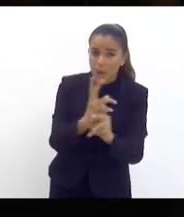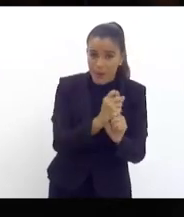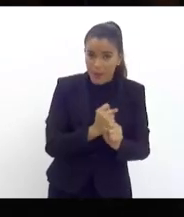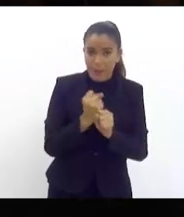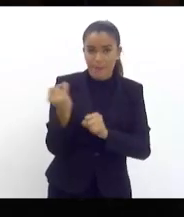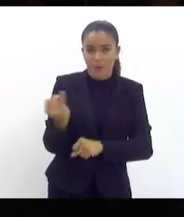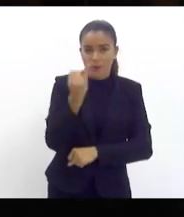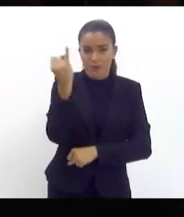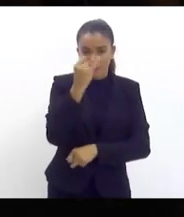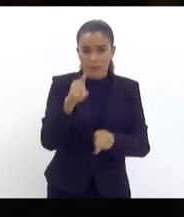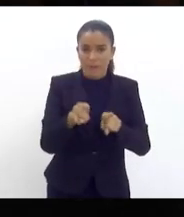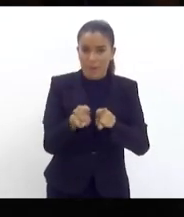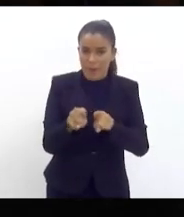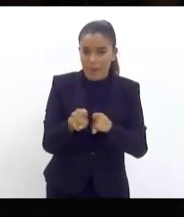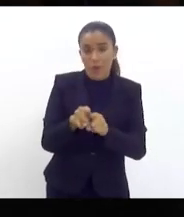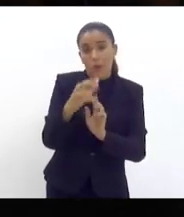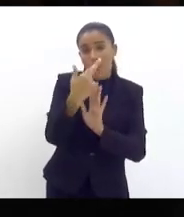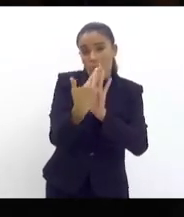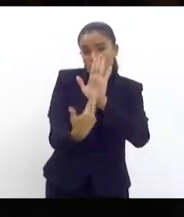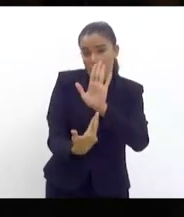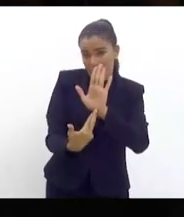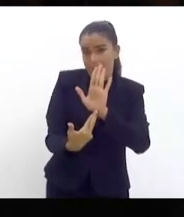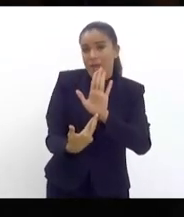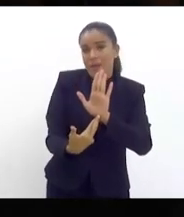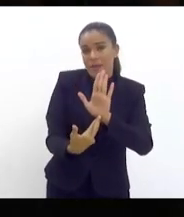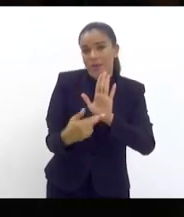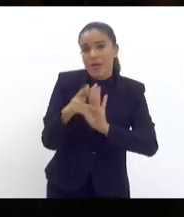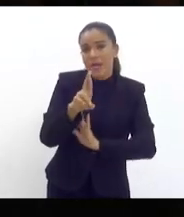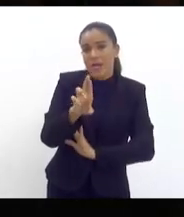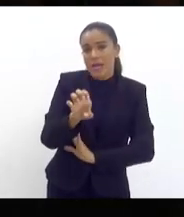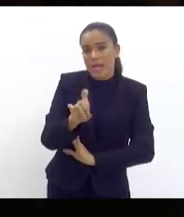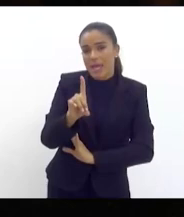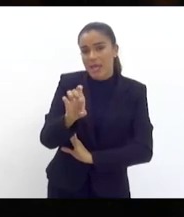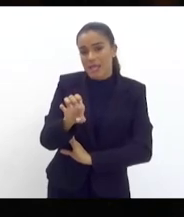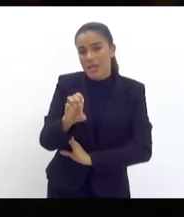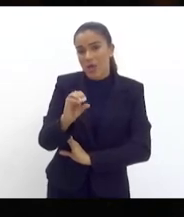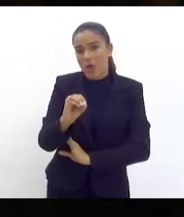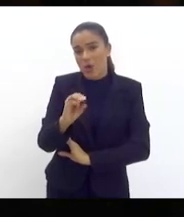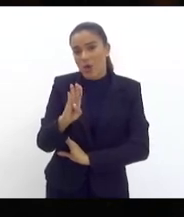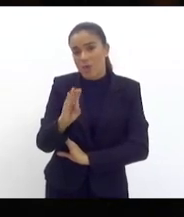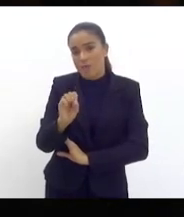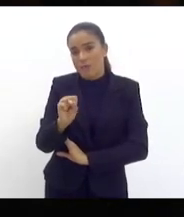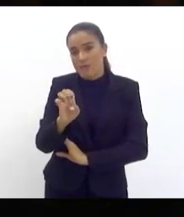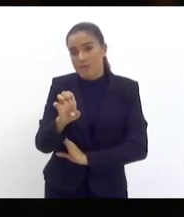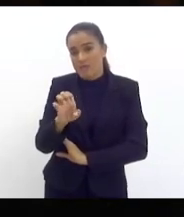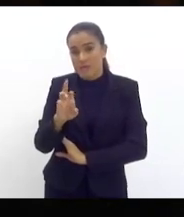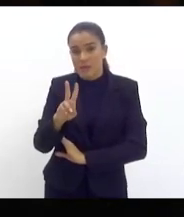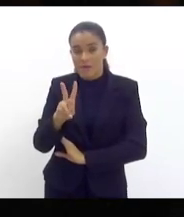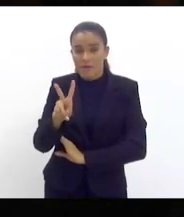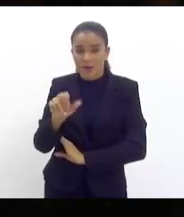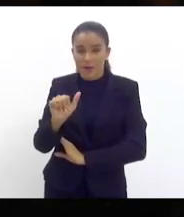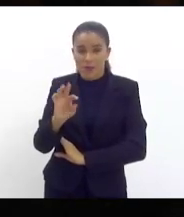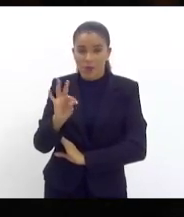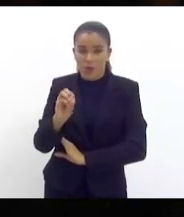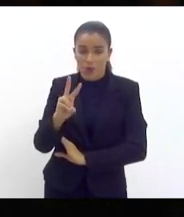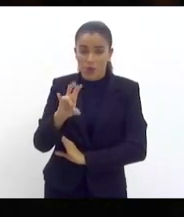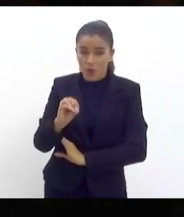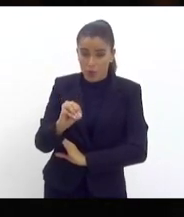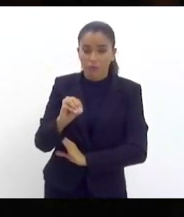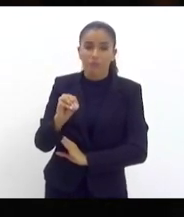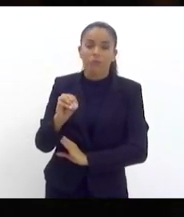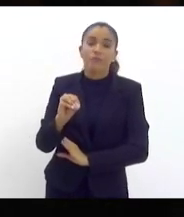que foi destacado no relatório da Rede de Observatórios da Violência, são os dados relativos ao número